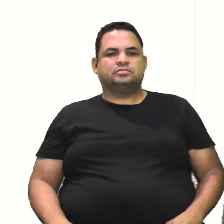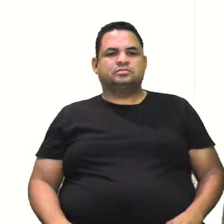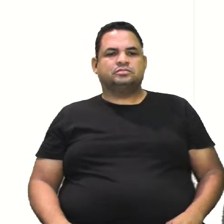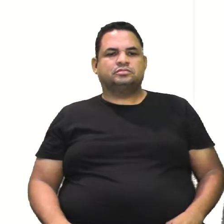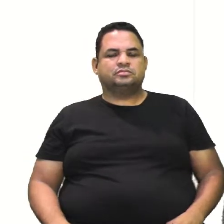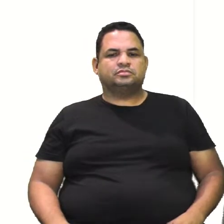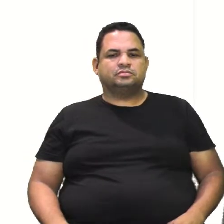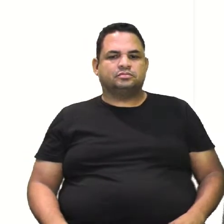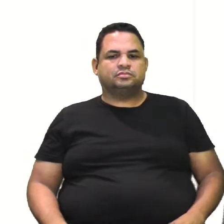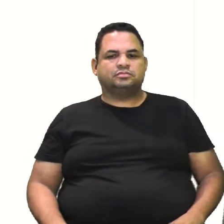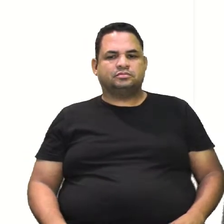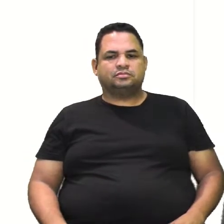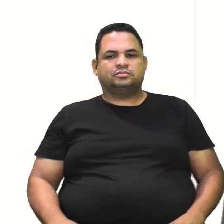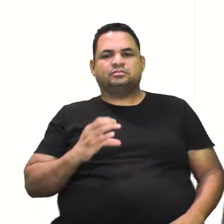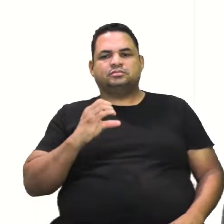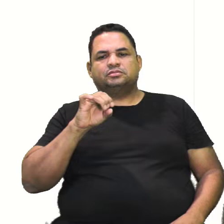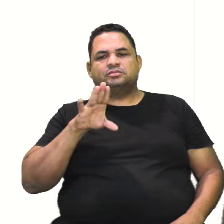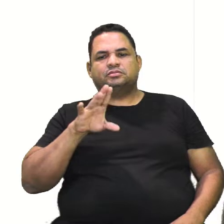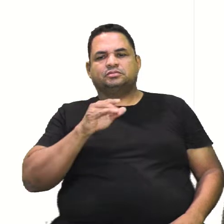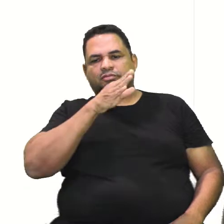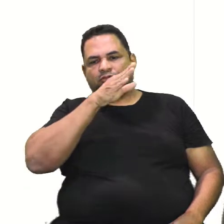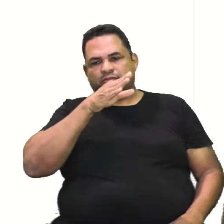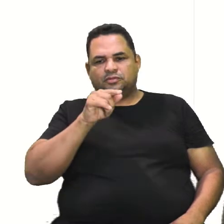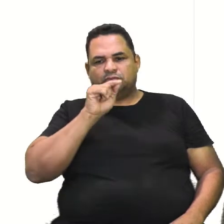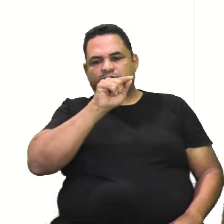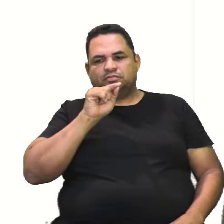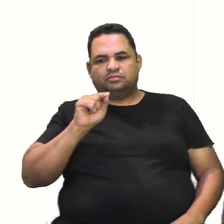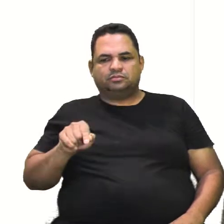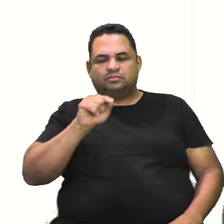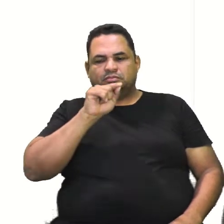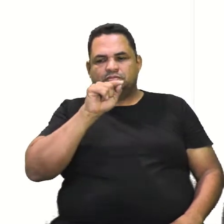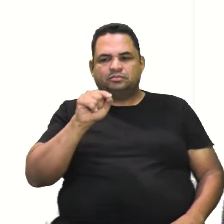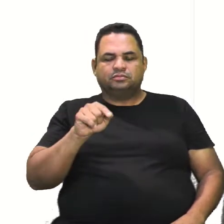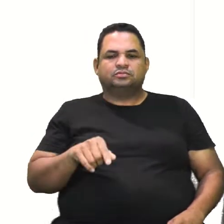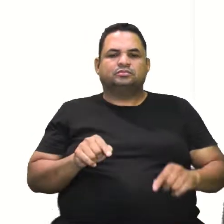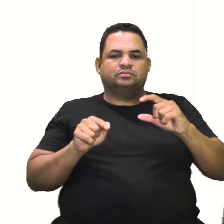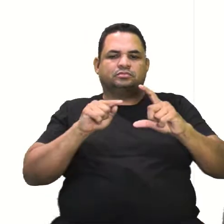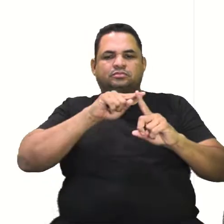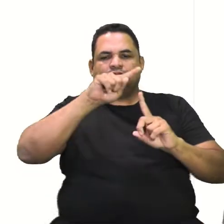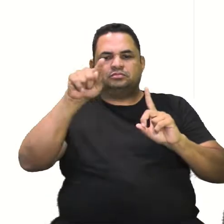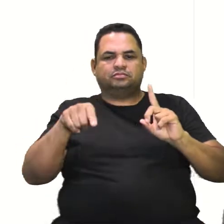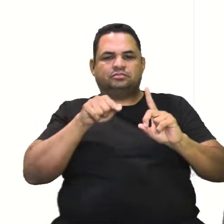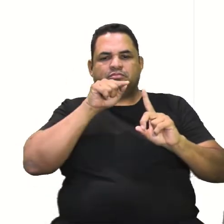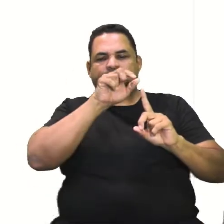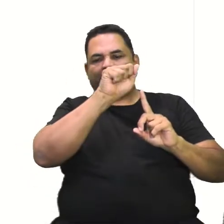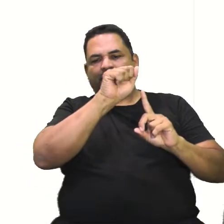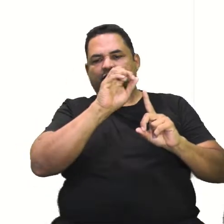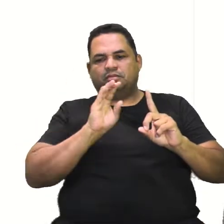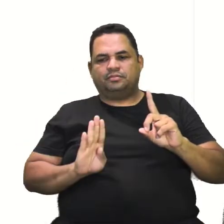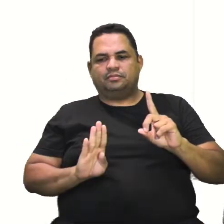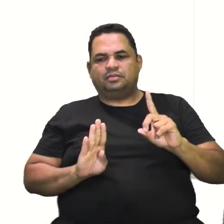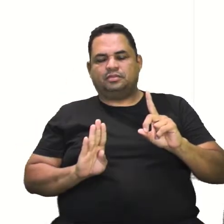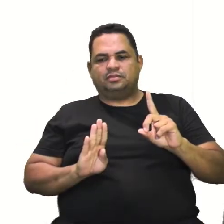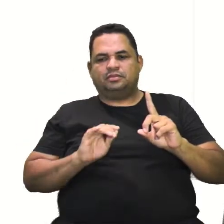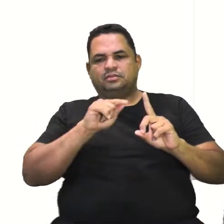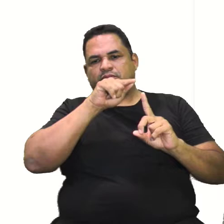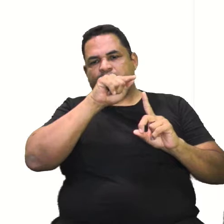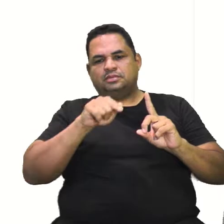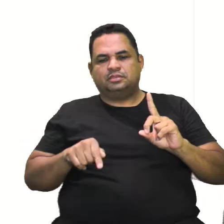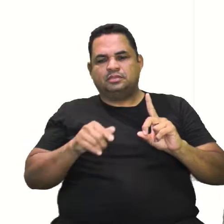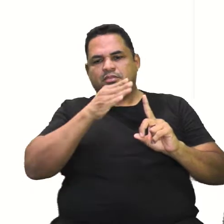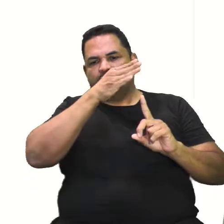a circunferência, não é? Secante corta em 2 pedaços. Então, o segmento ali que vai do ponto A até o ponto B, que são pontos